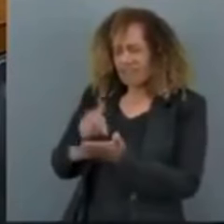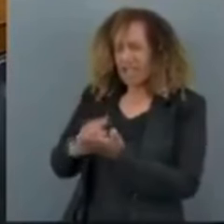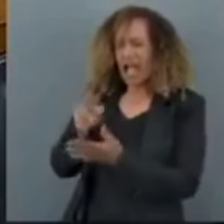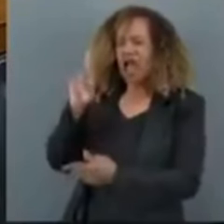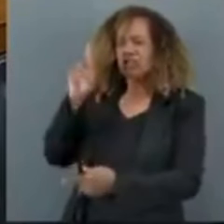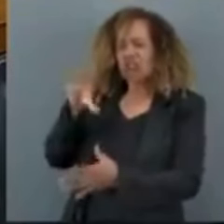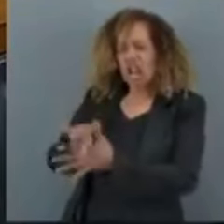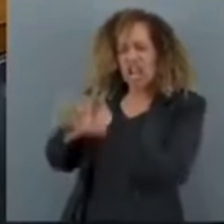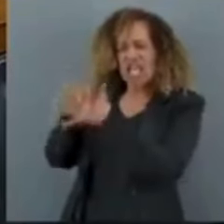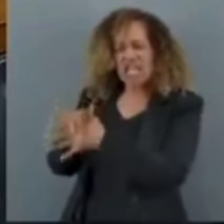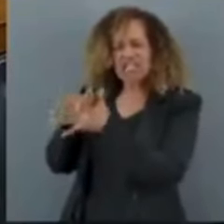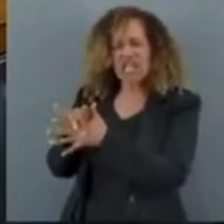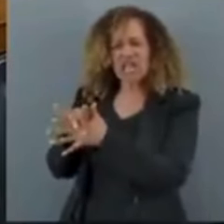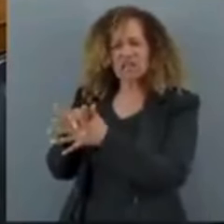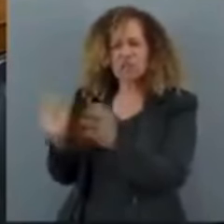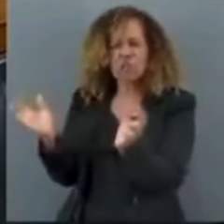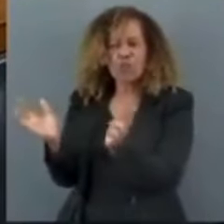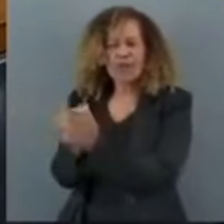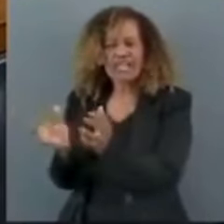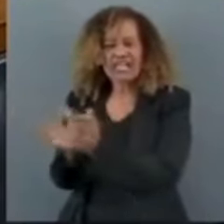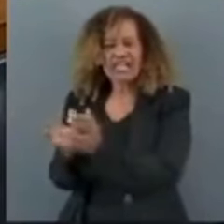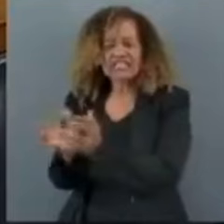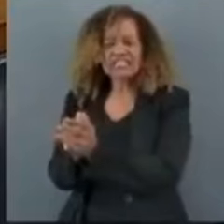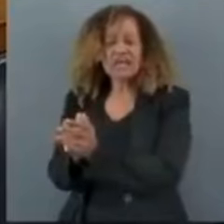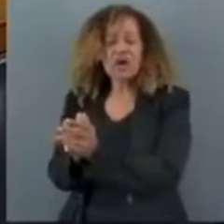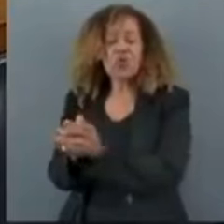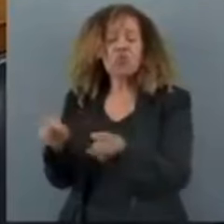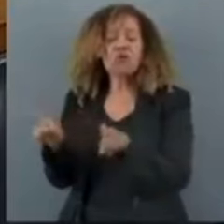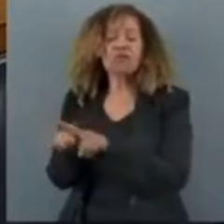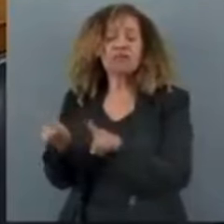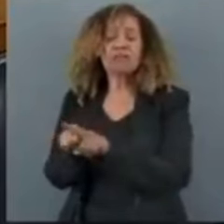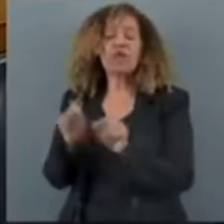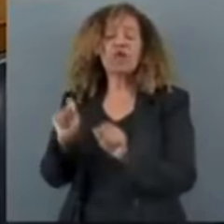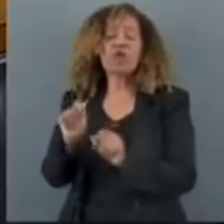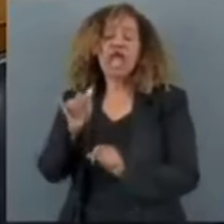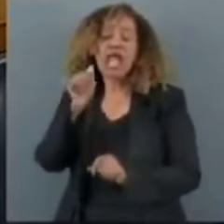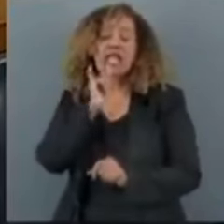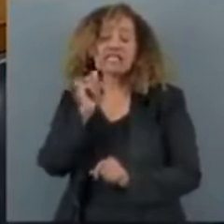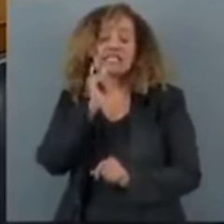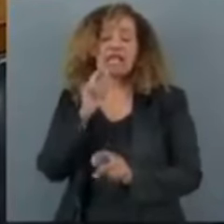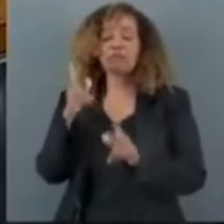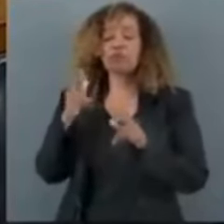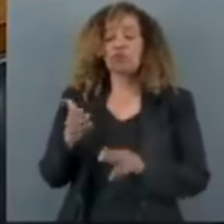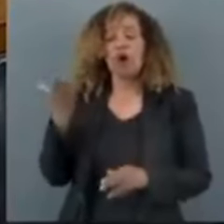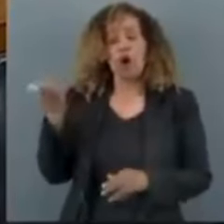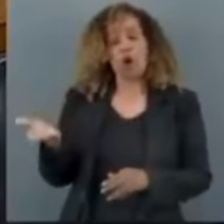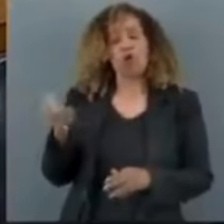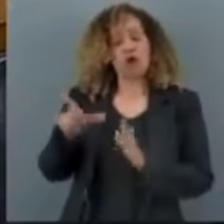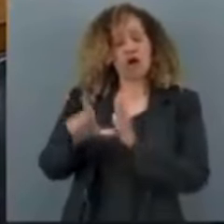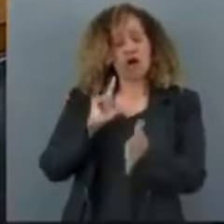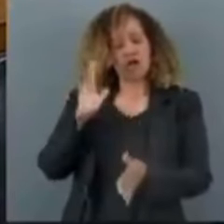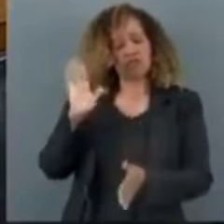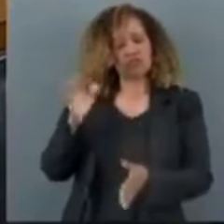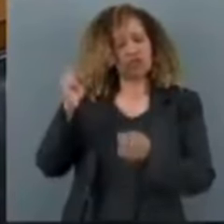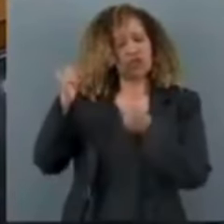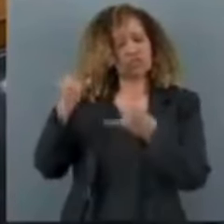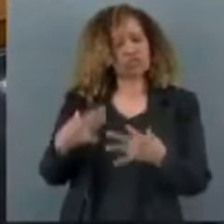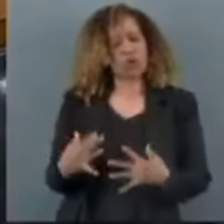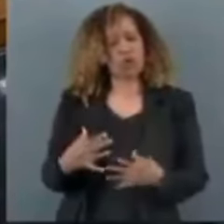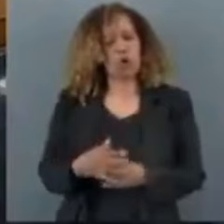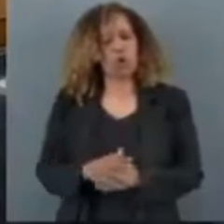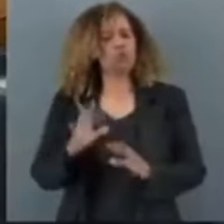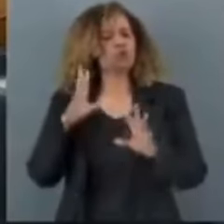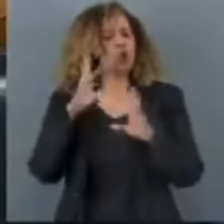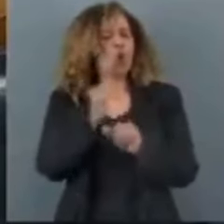uma delegação e que ela seja exemplo mesmo, como a senhora disse, que todas